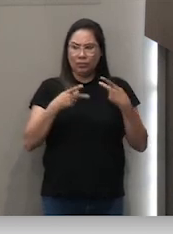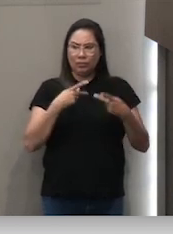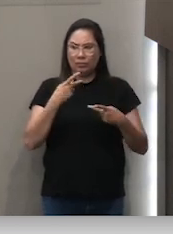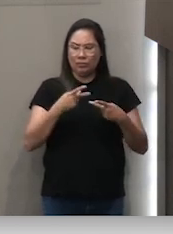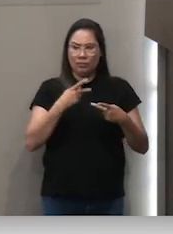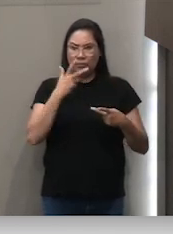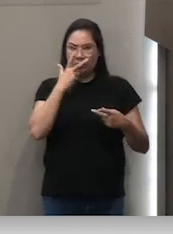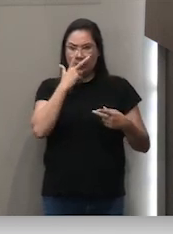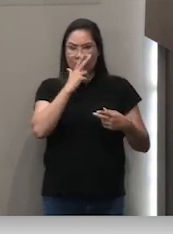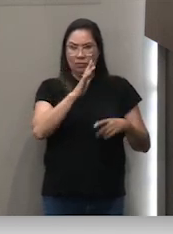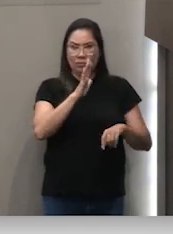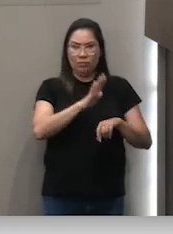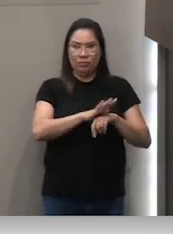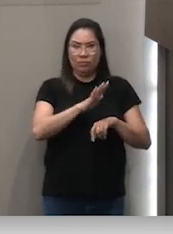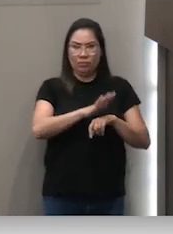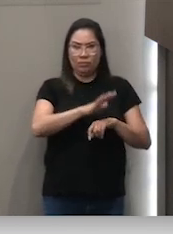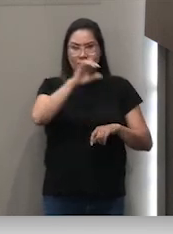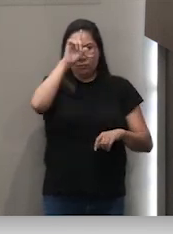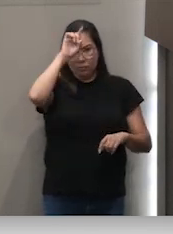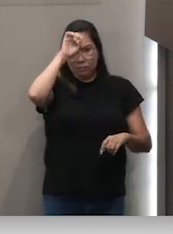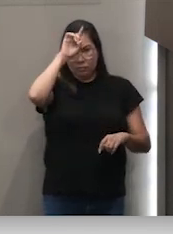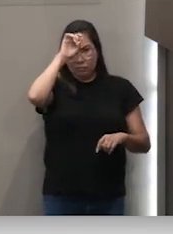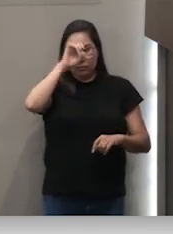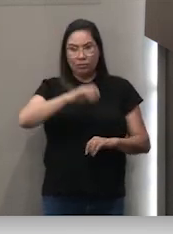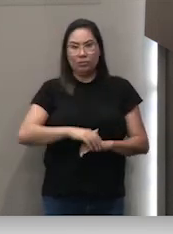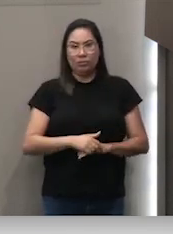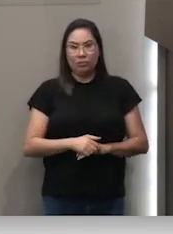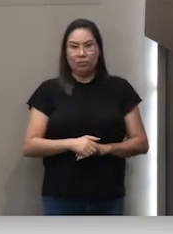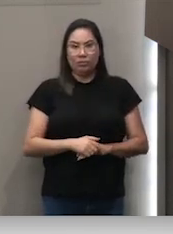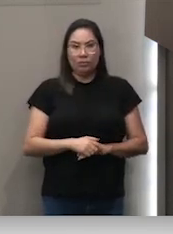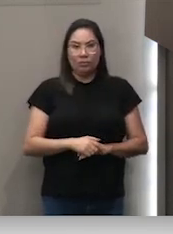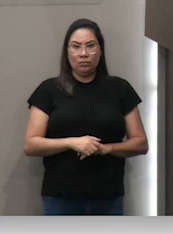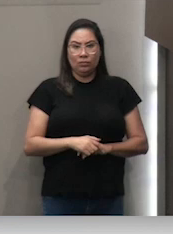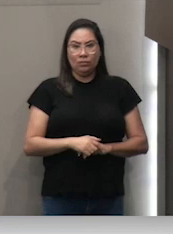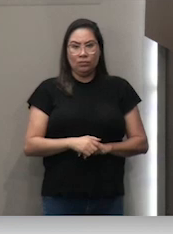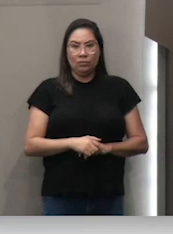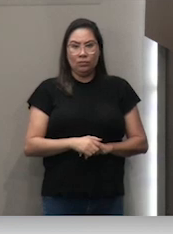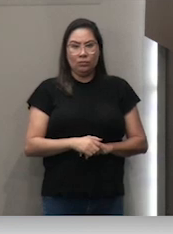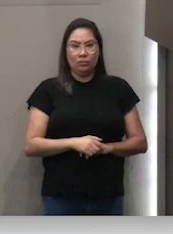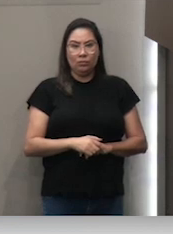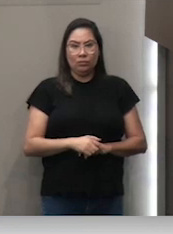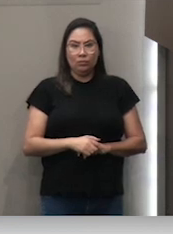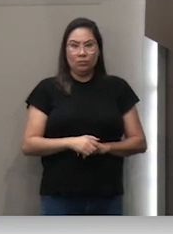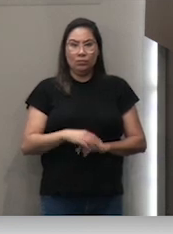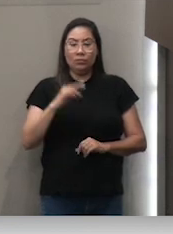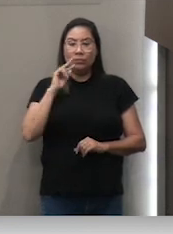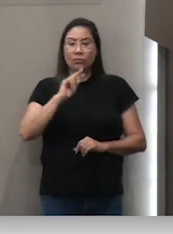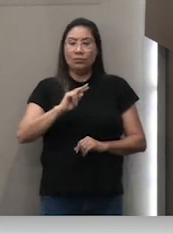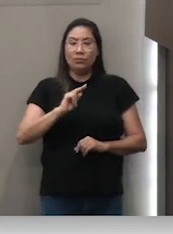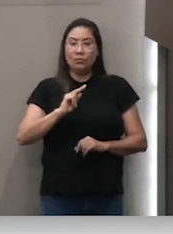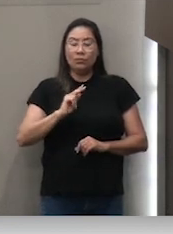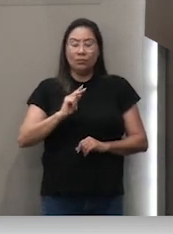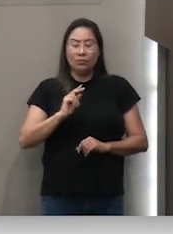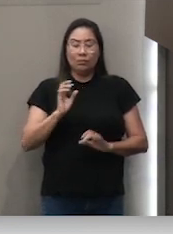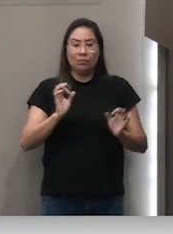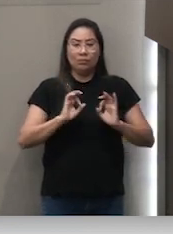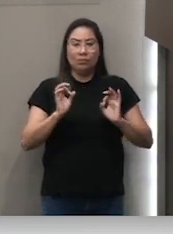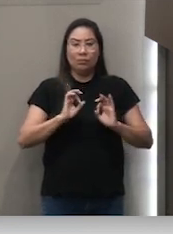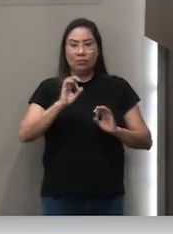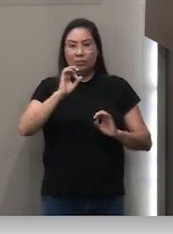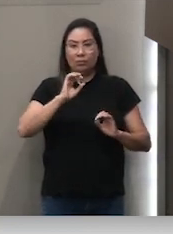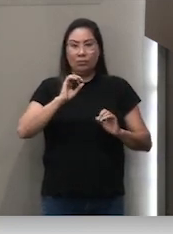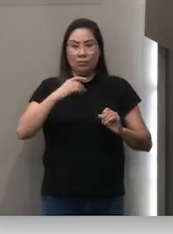o hospital. Vamos condenar o hospital. Eu não vejo o hospital falar. Eu vejo,